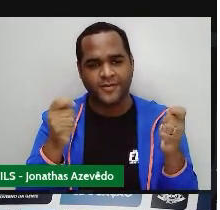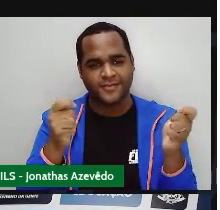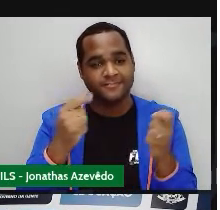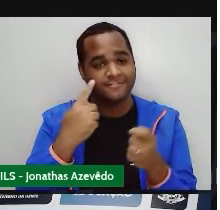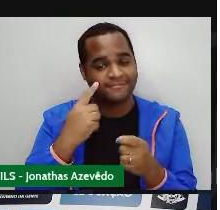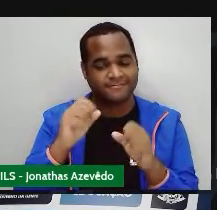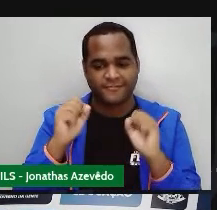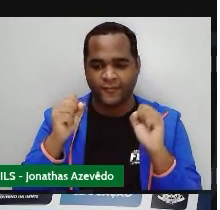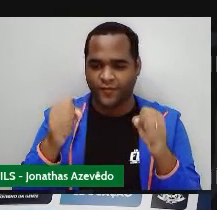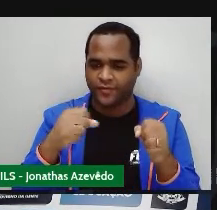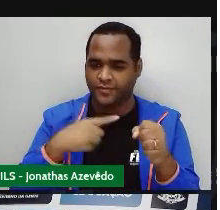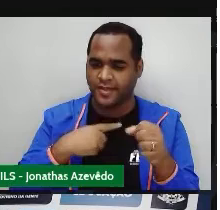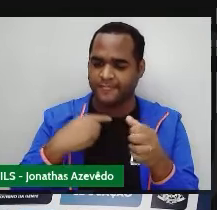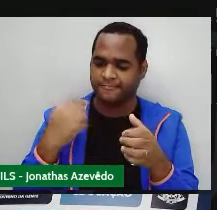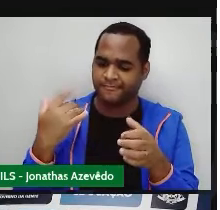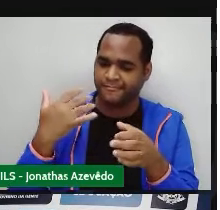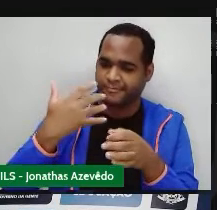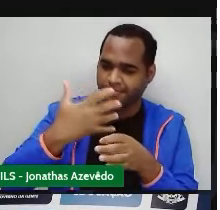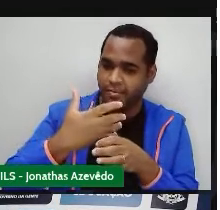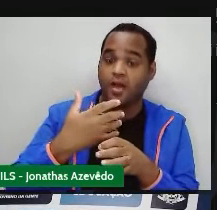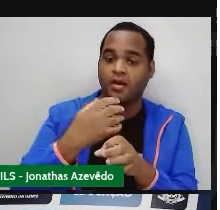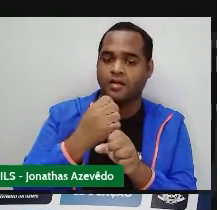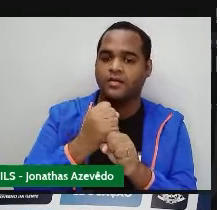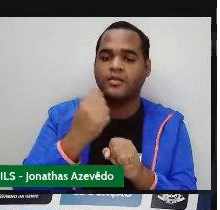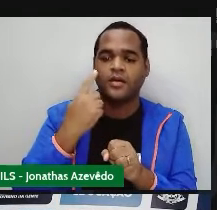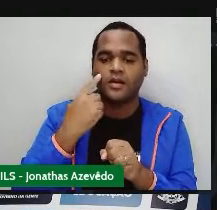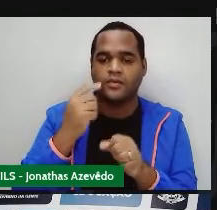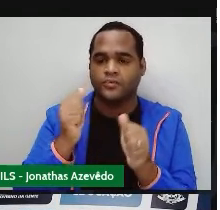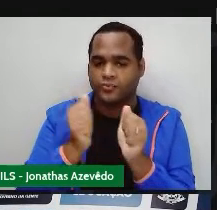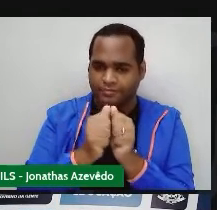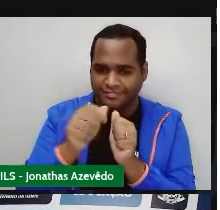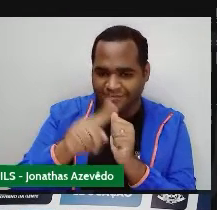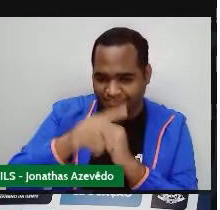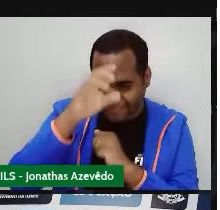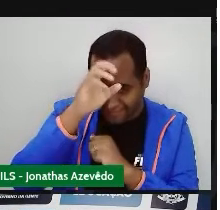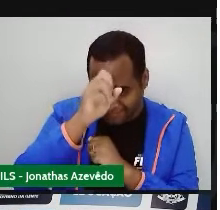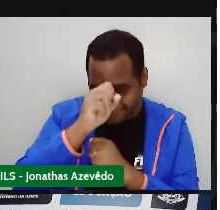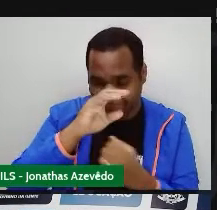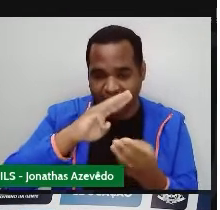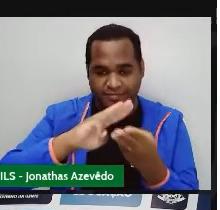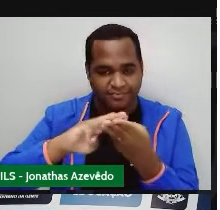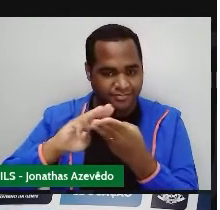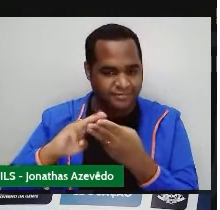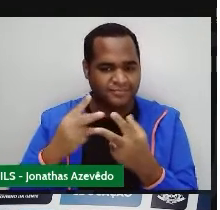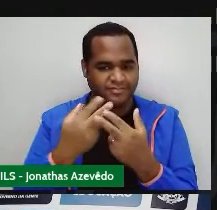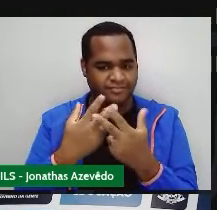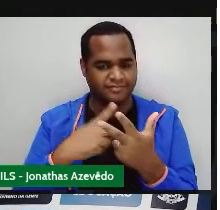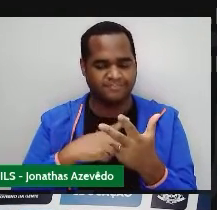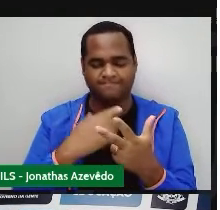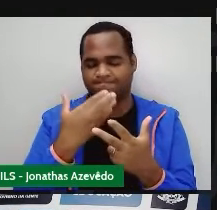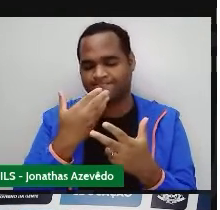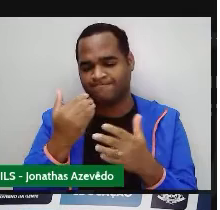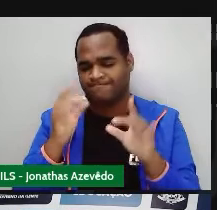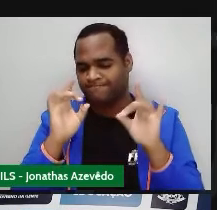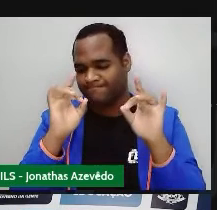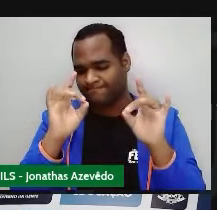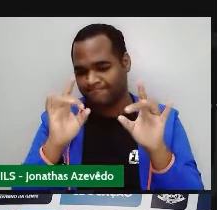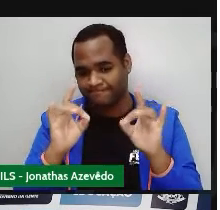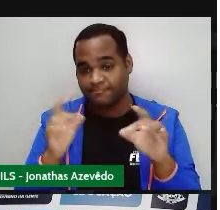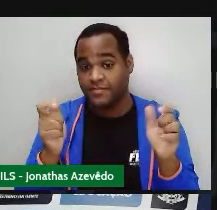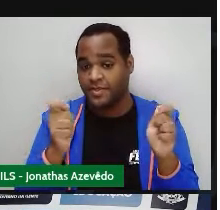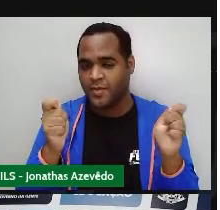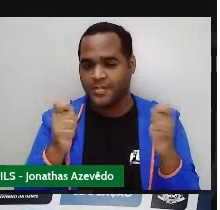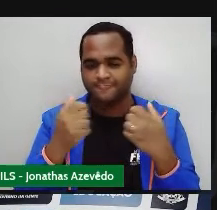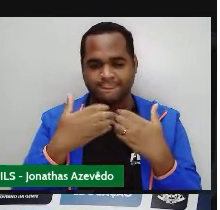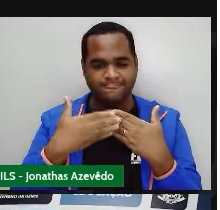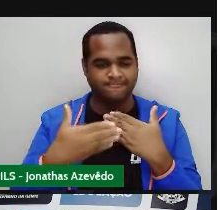chegar até aqui juntos com esse objetivo sempre de aprender matemática e da melhor maneira possível tentando fazer com que